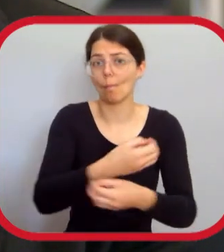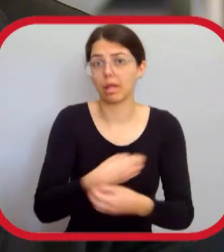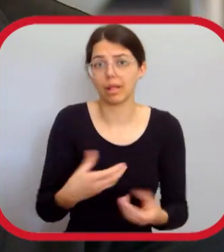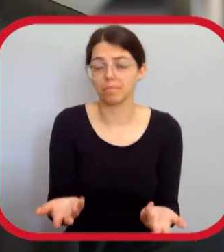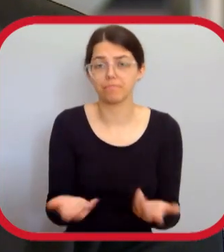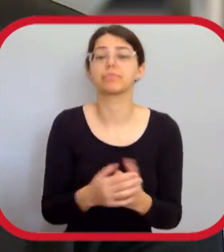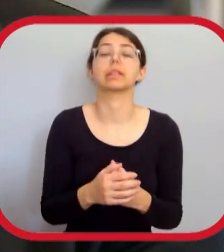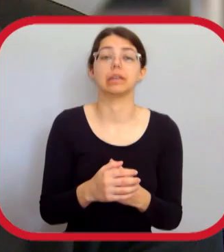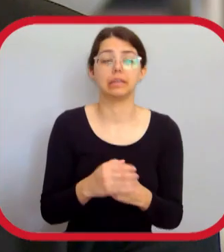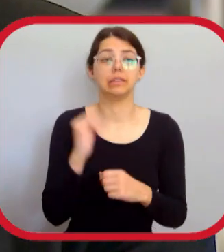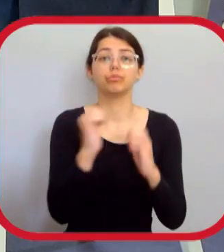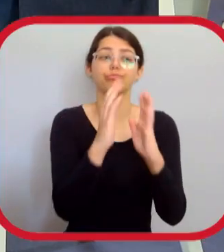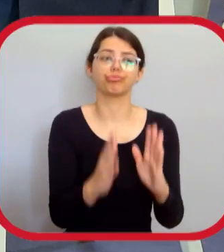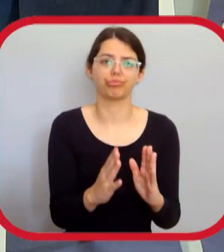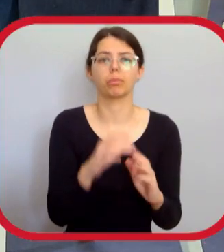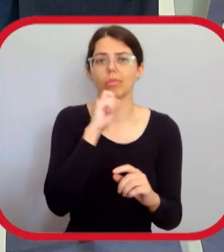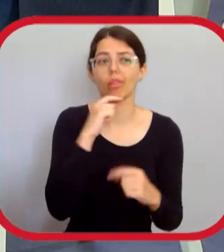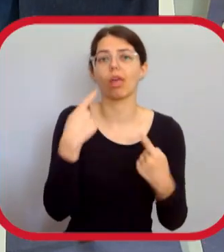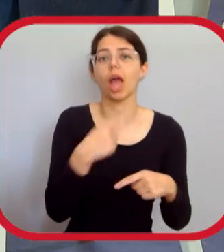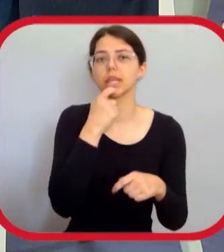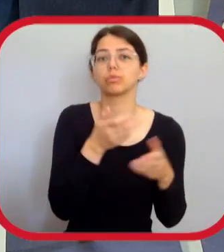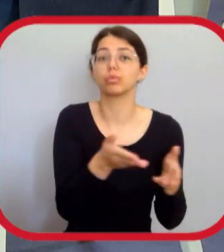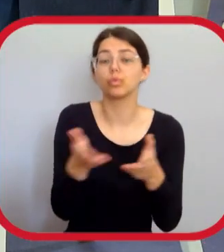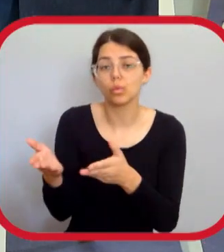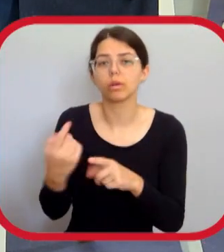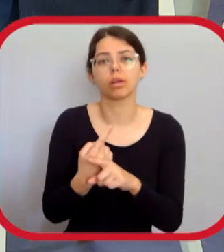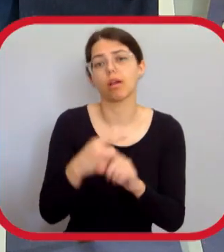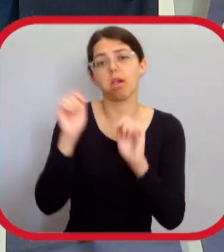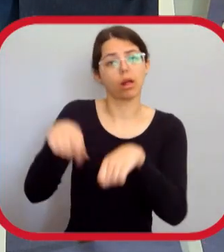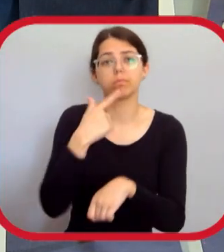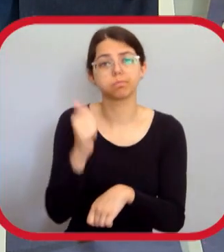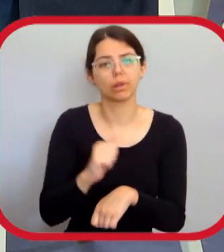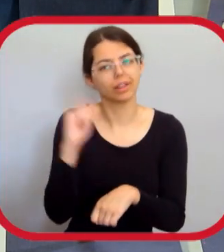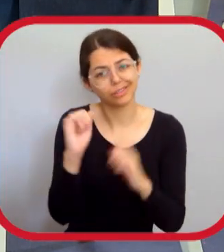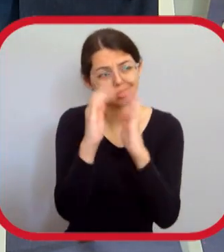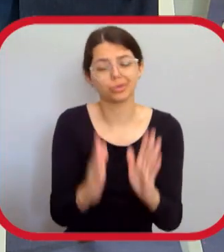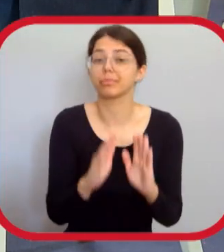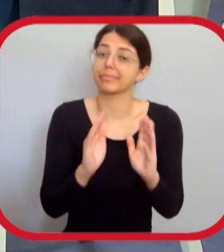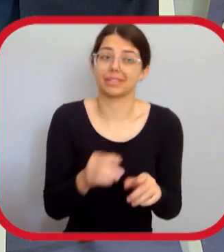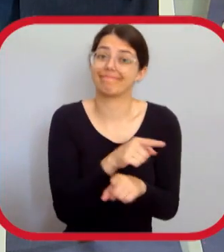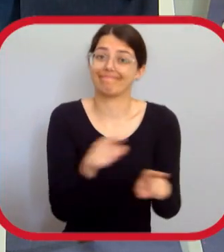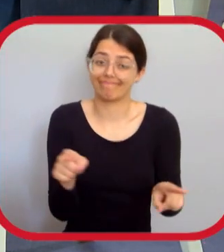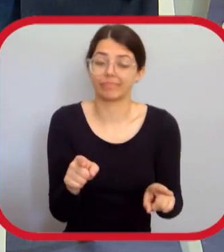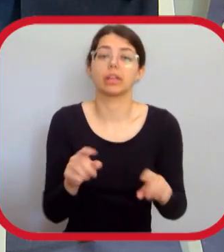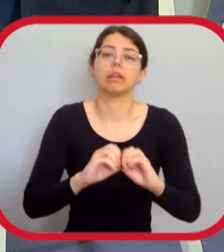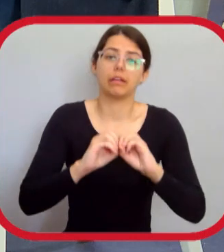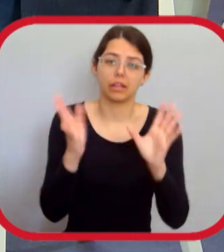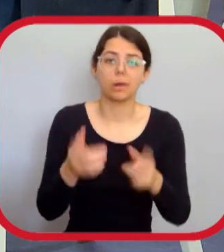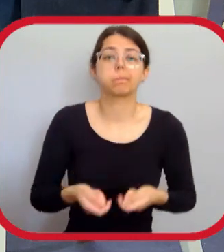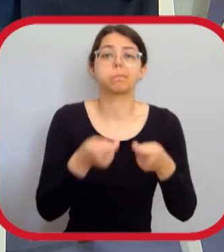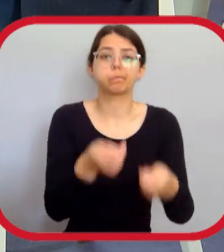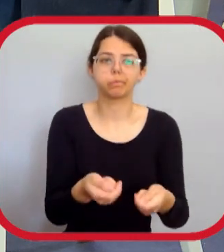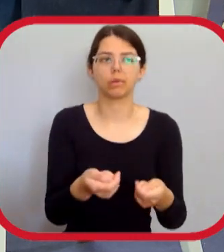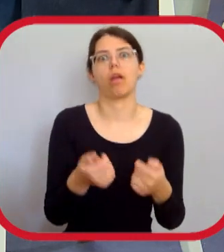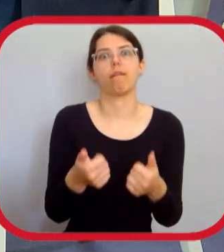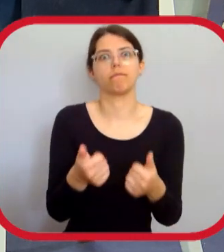portanto, as instituições vão ter a oportunidade de se ajustar. Agora, não podem ignorar. E vão ter que ser as instituições. É claro que, do ponto de vista